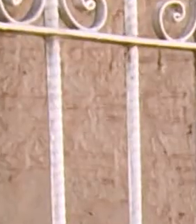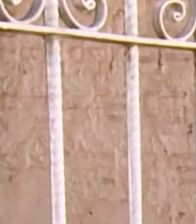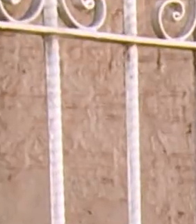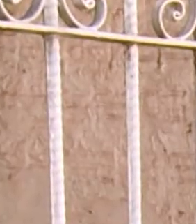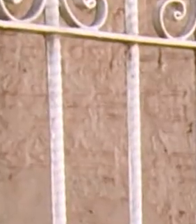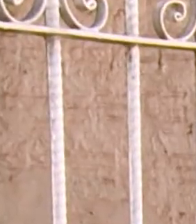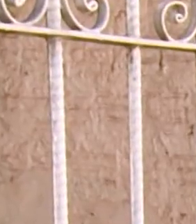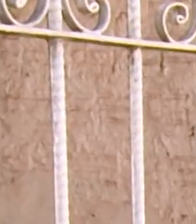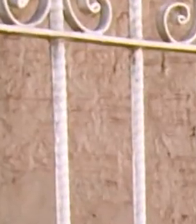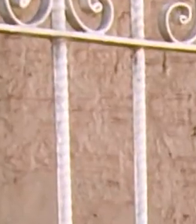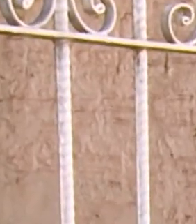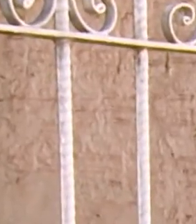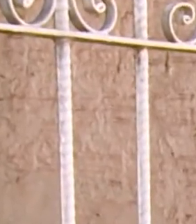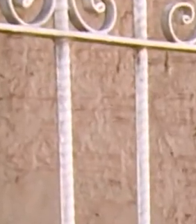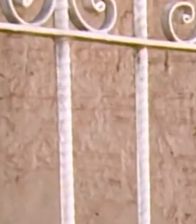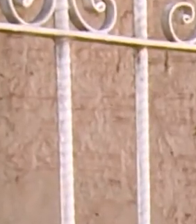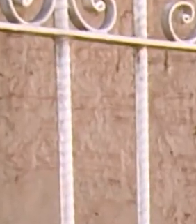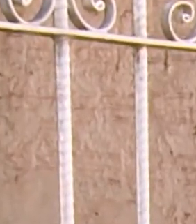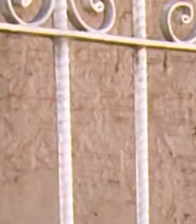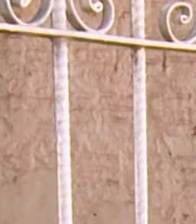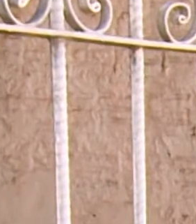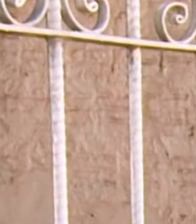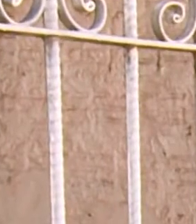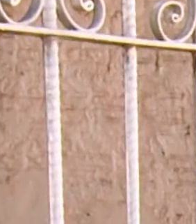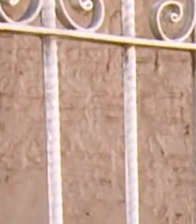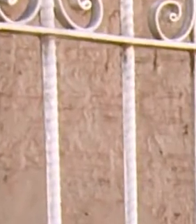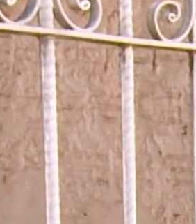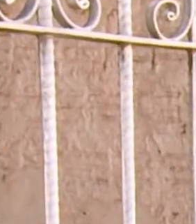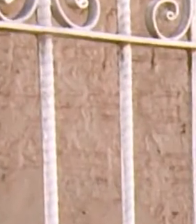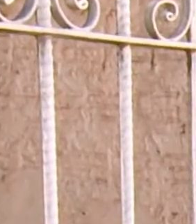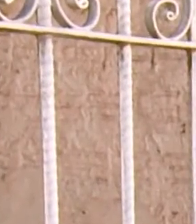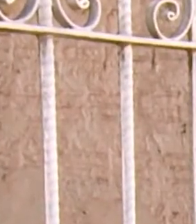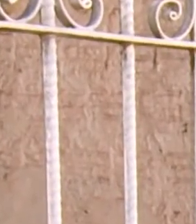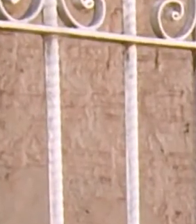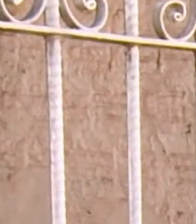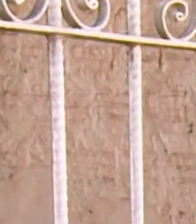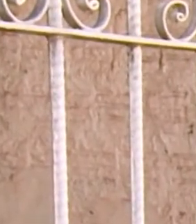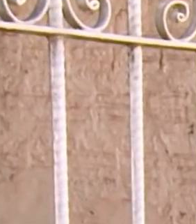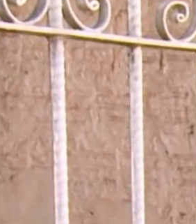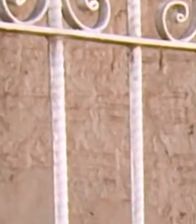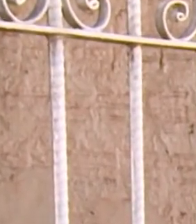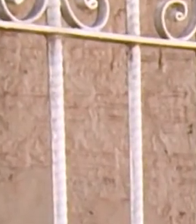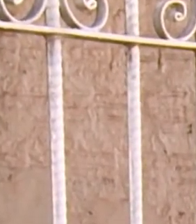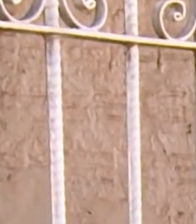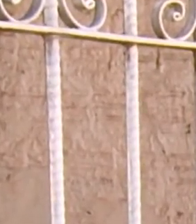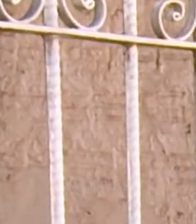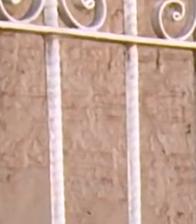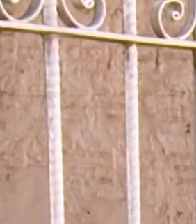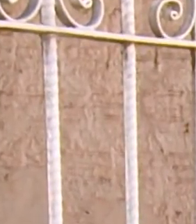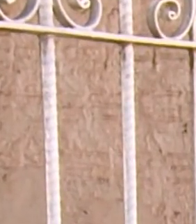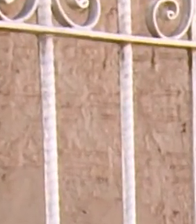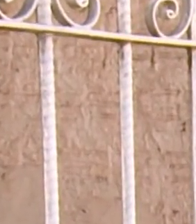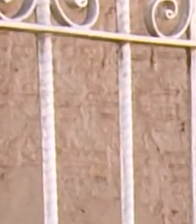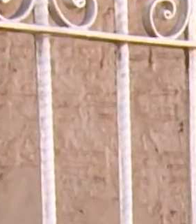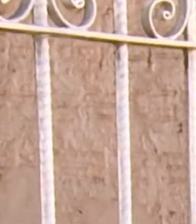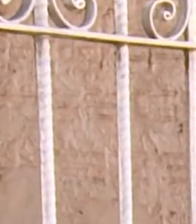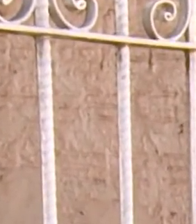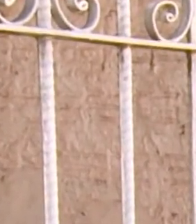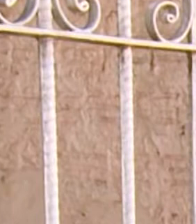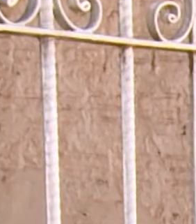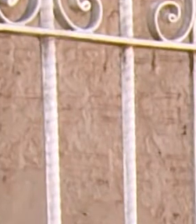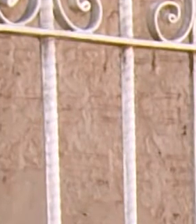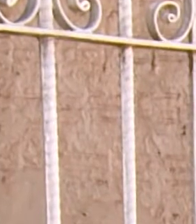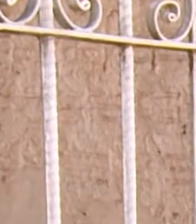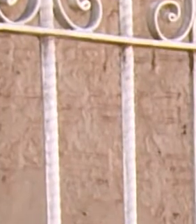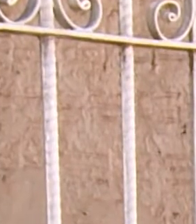O importante do nosso trabalho a conscientização porque a gente não faça nos domicílios todo dia né a gente vem fazer esse trabalho